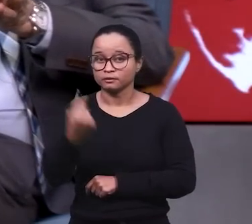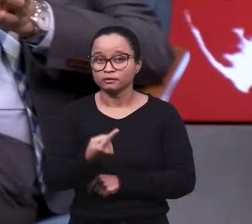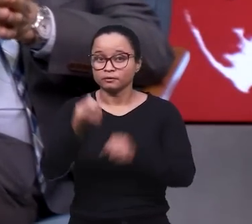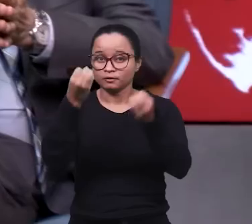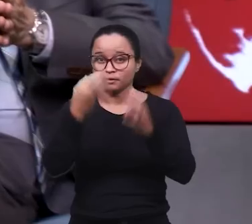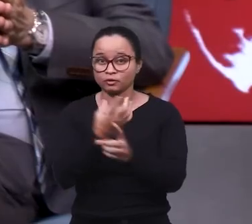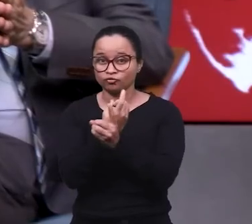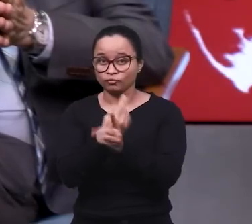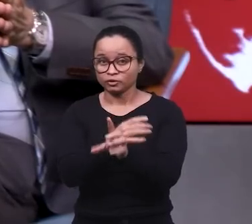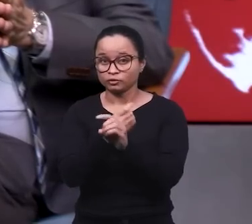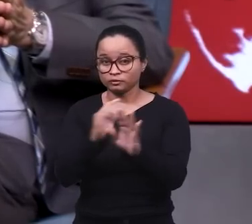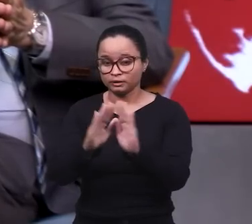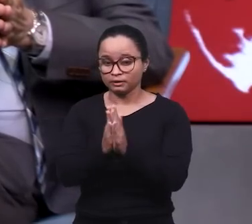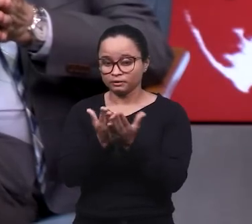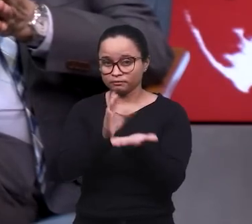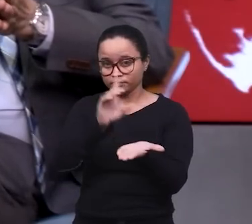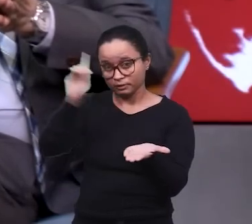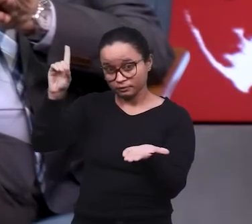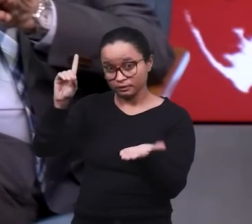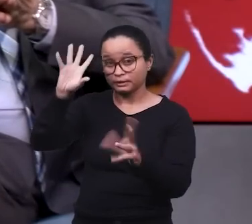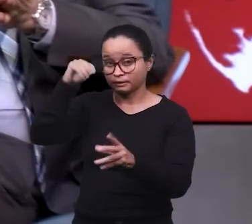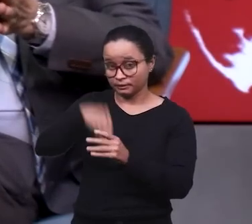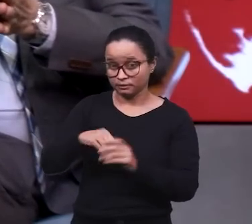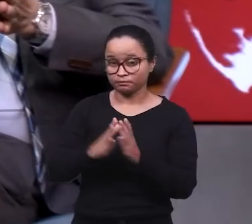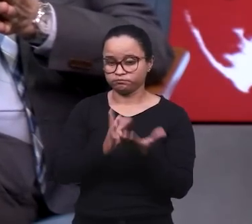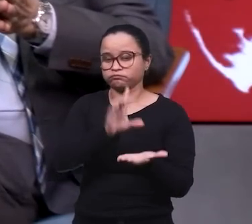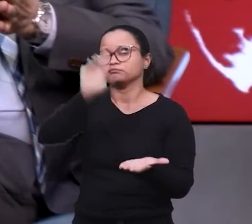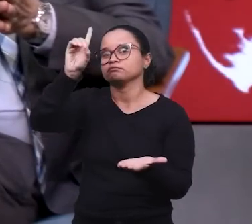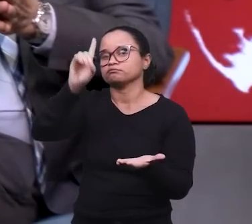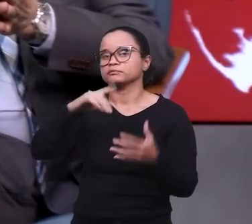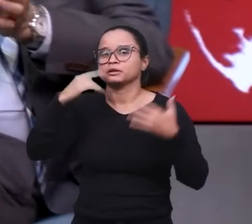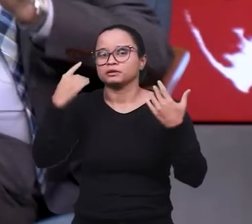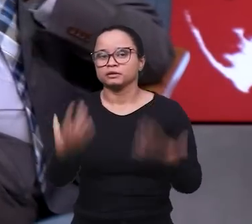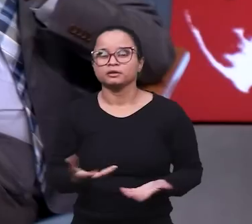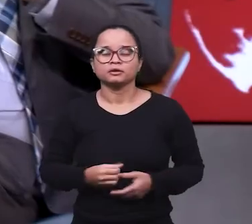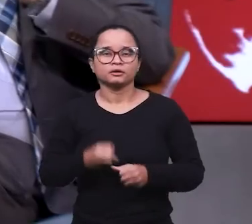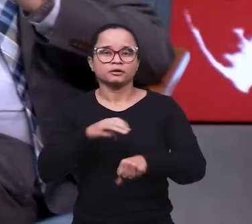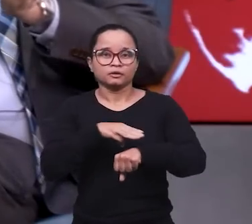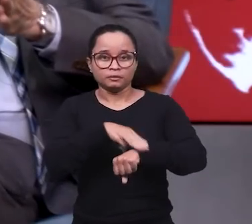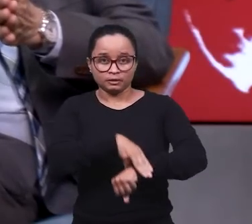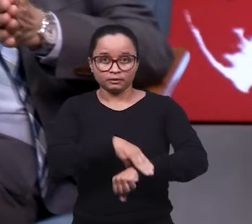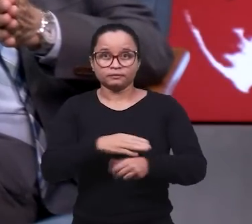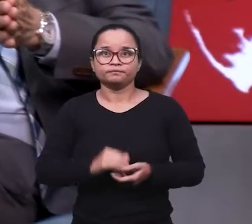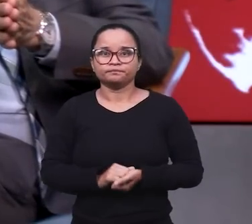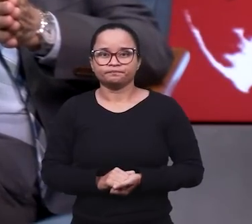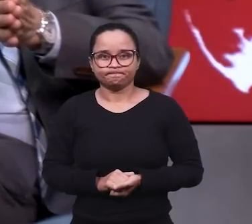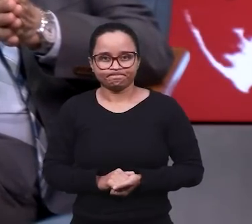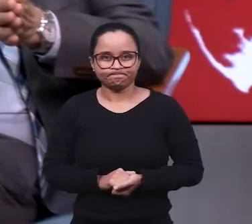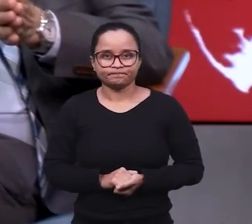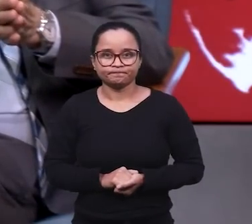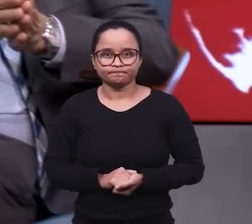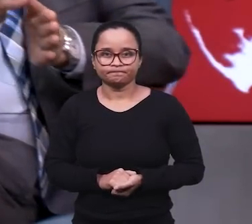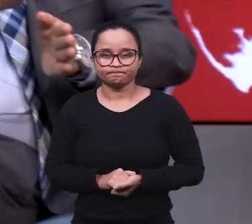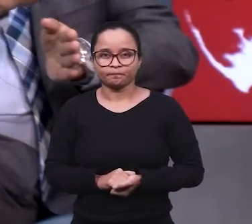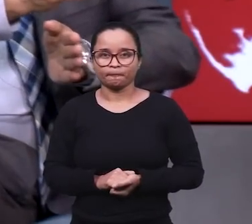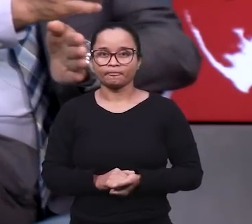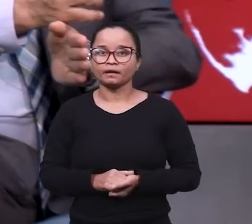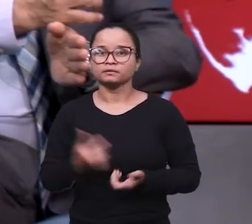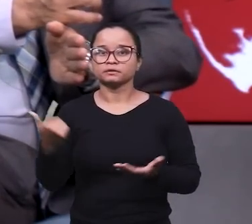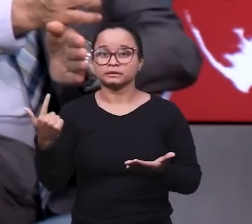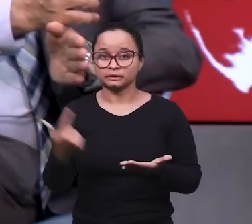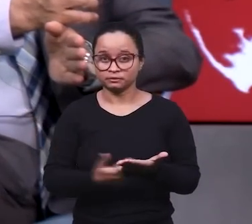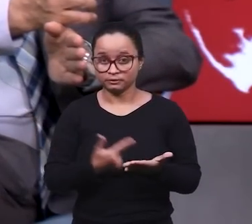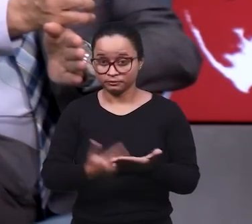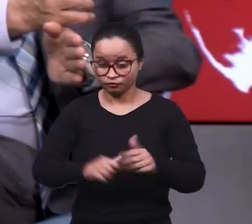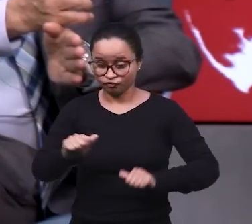doutrina bíblica, do que é bíblico. Então, o ministério que está lá no livro